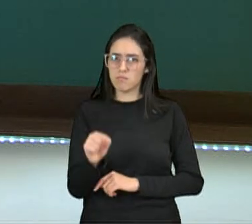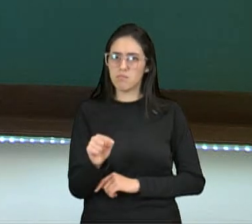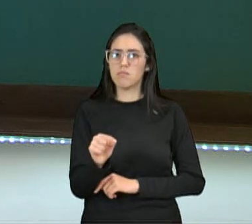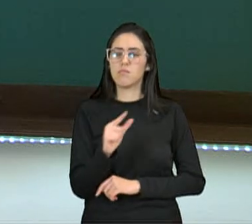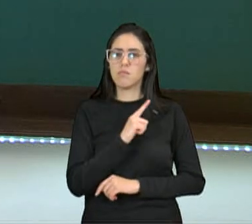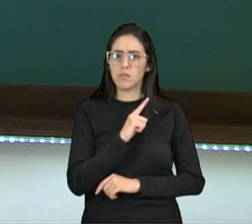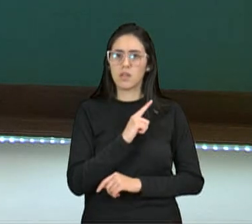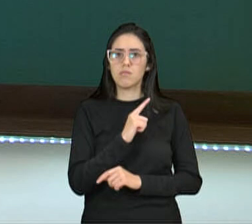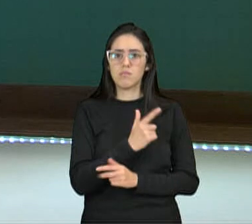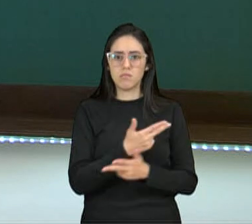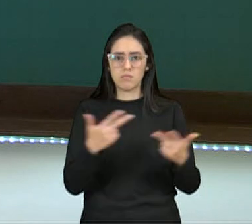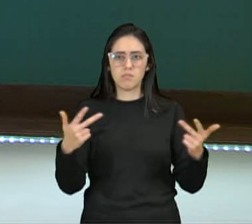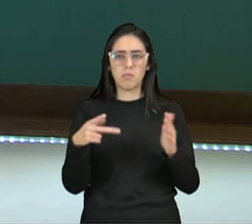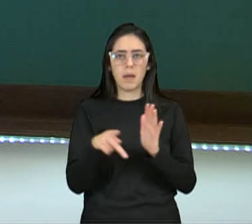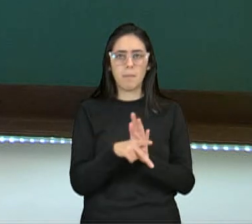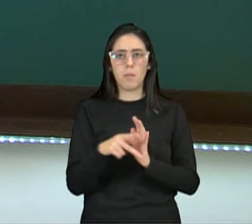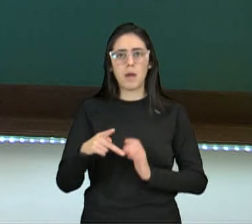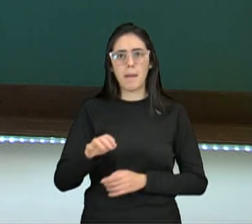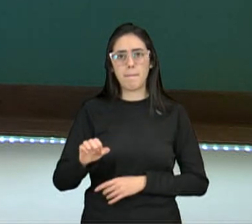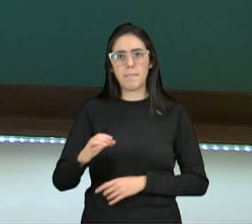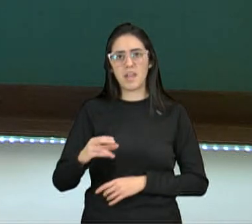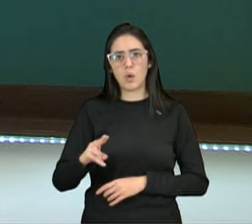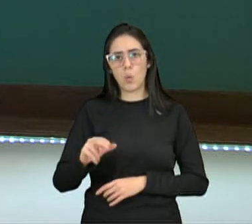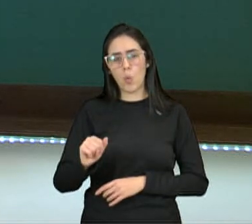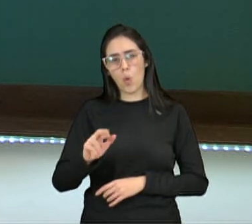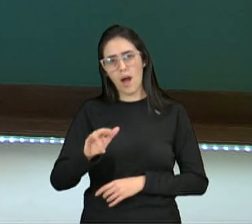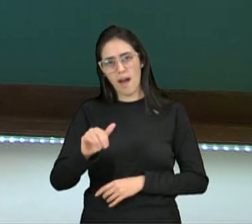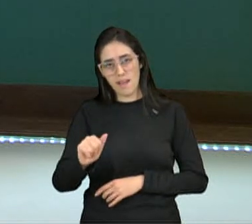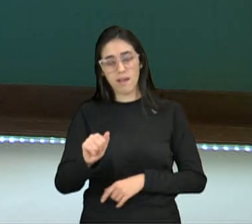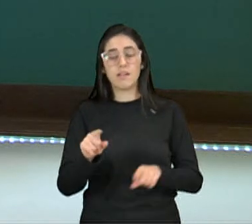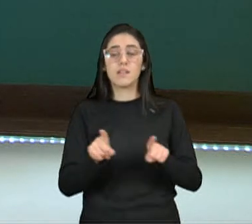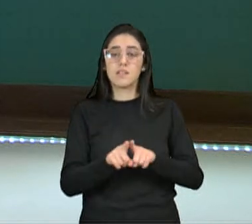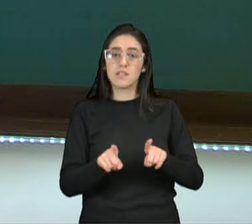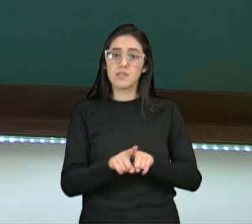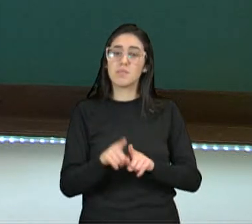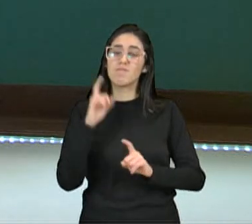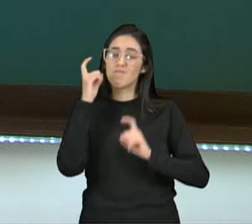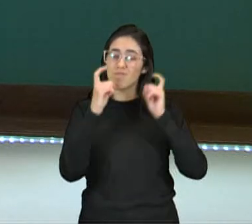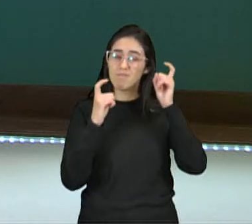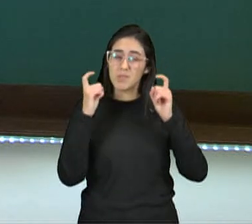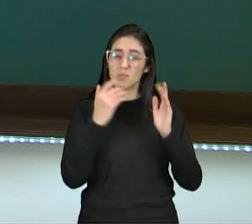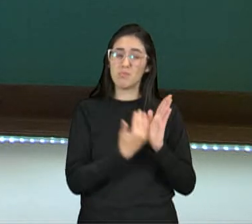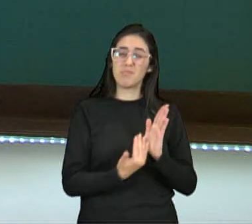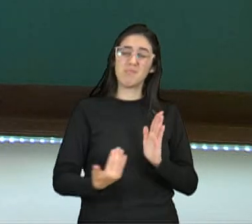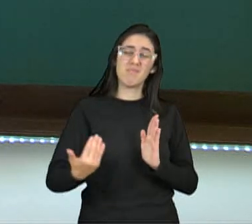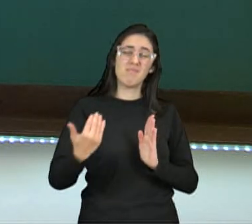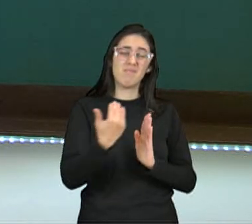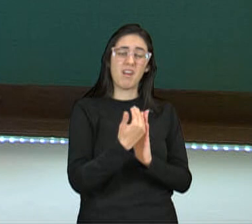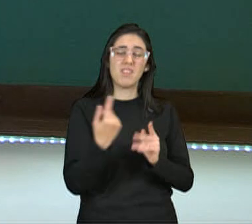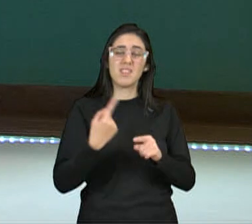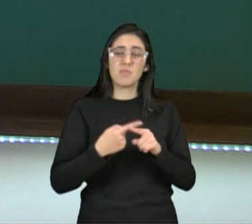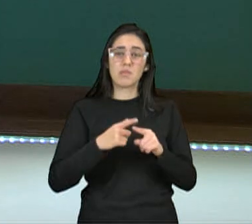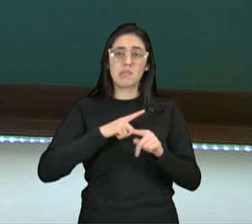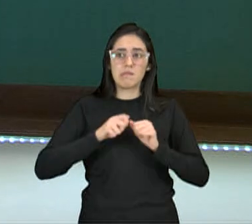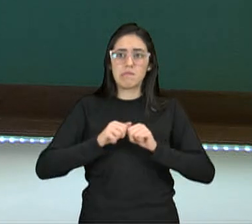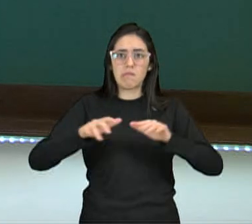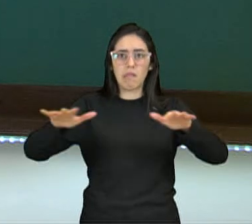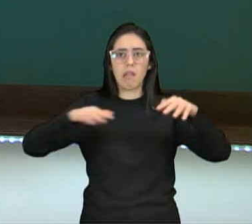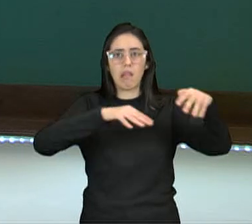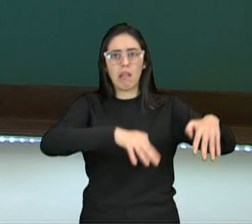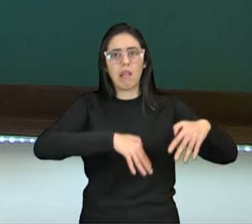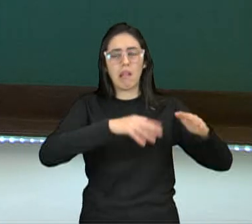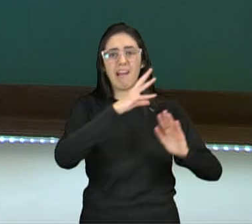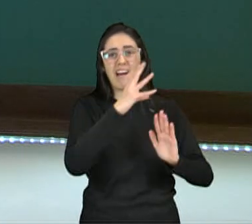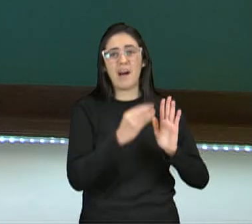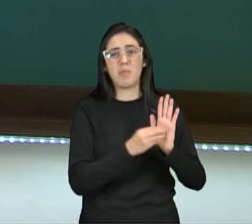expansão das atividades agropecuárias, e também agora uma preocupação ainda maior, porque essa expansão avança em direção à